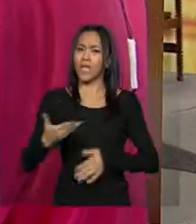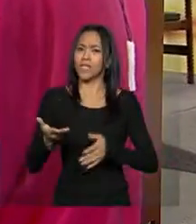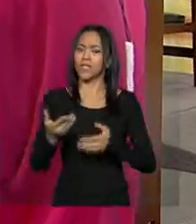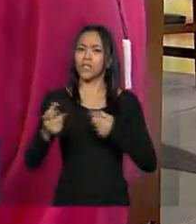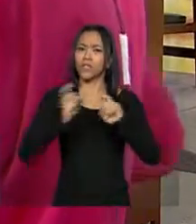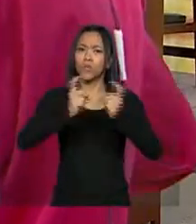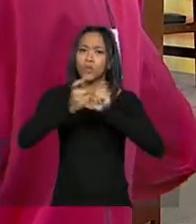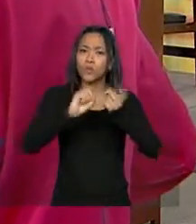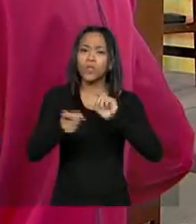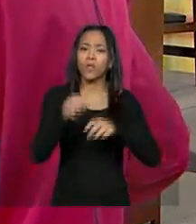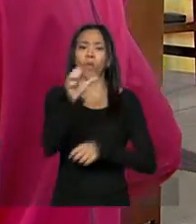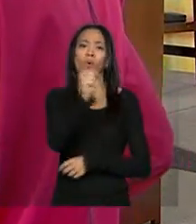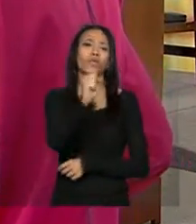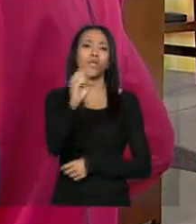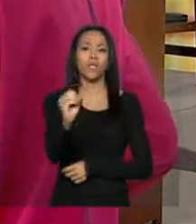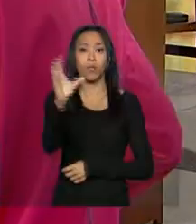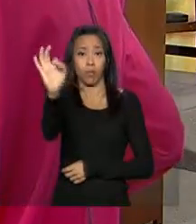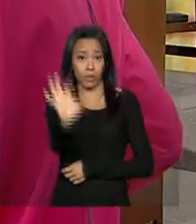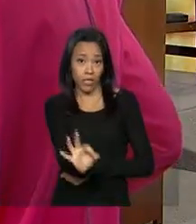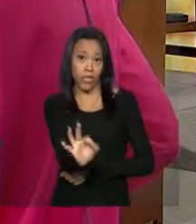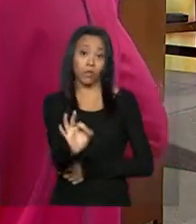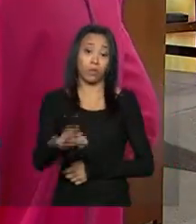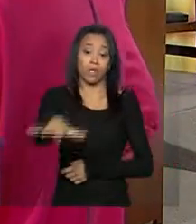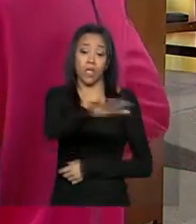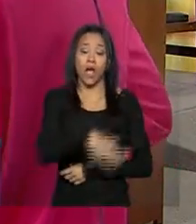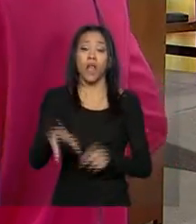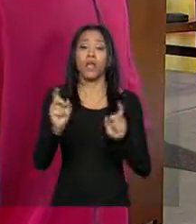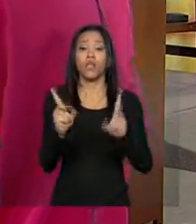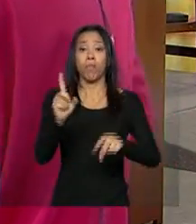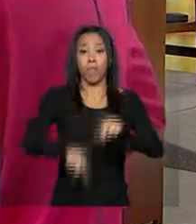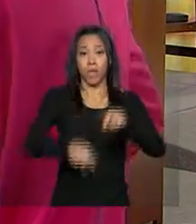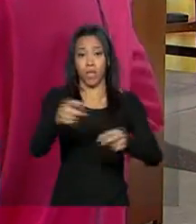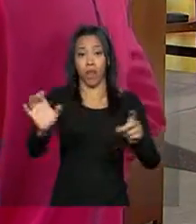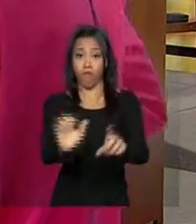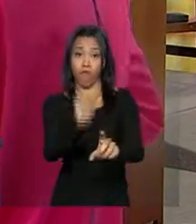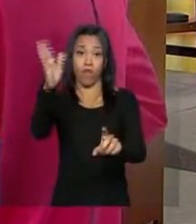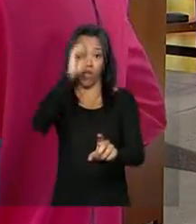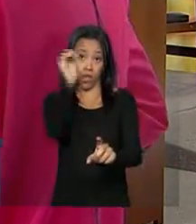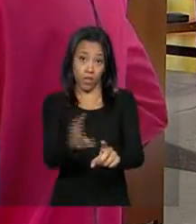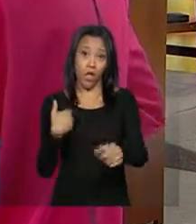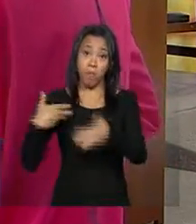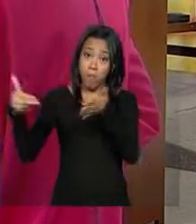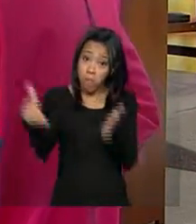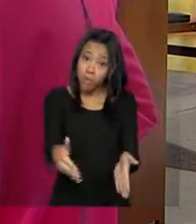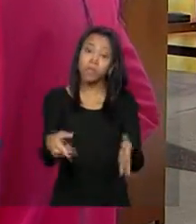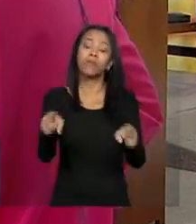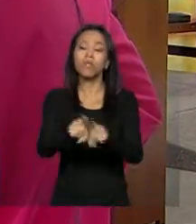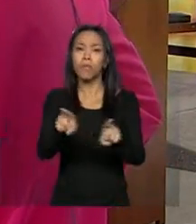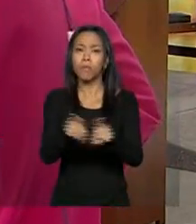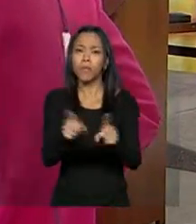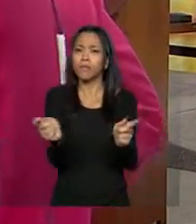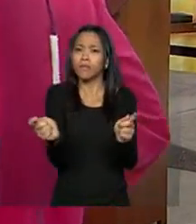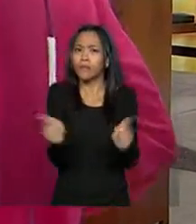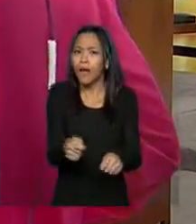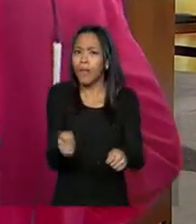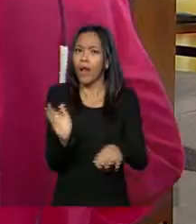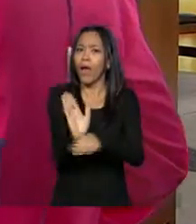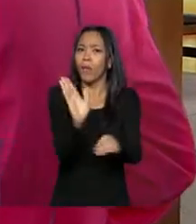com 80% aí dos setores de exportação foi produtivo? A participação do setor privado também na construção desse